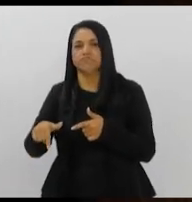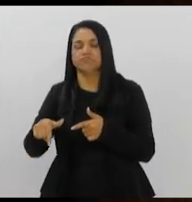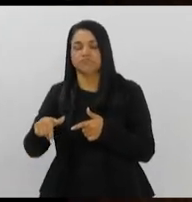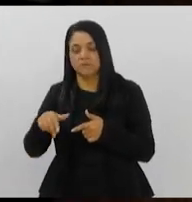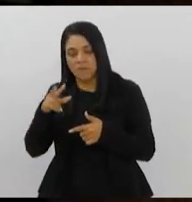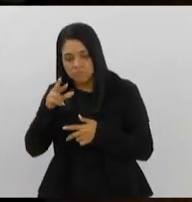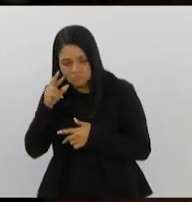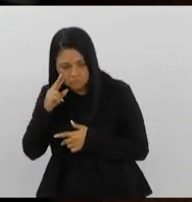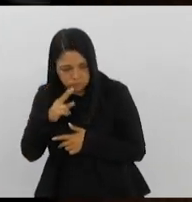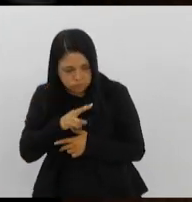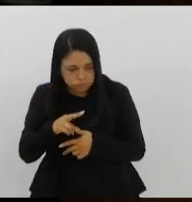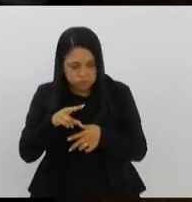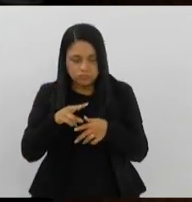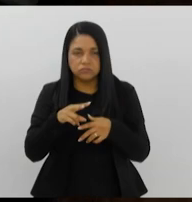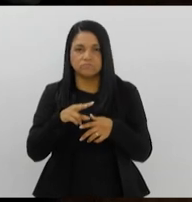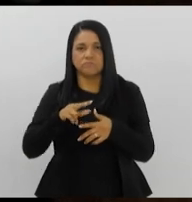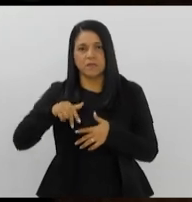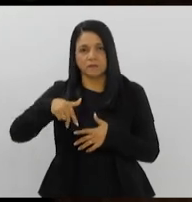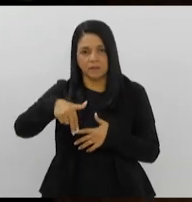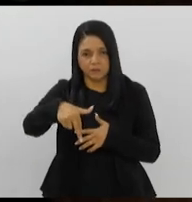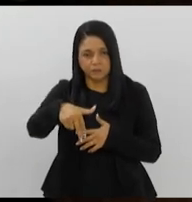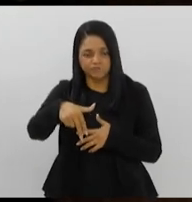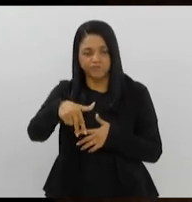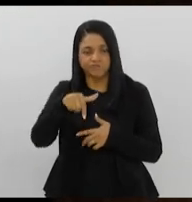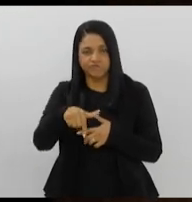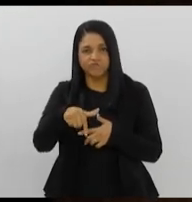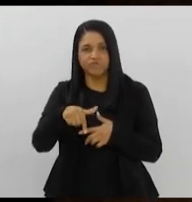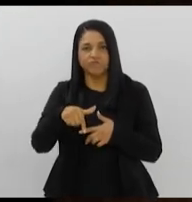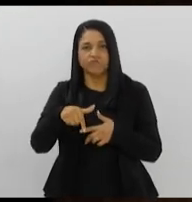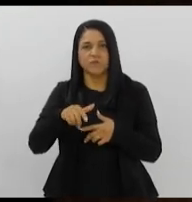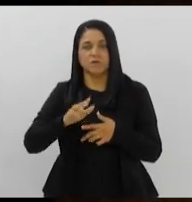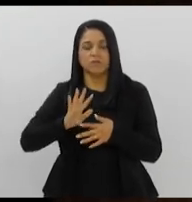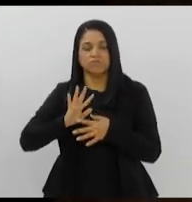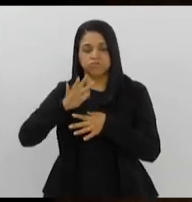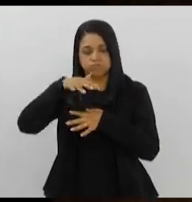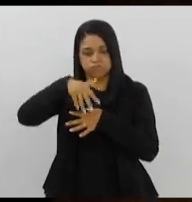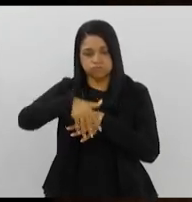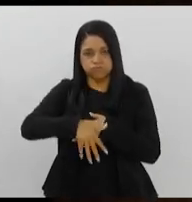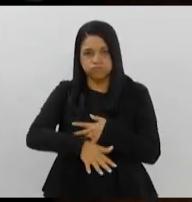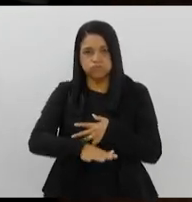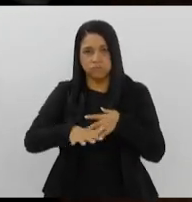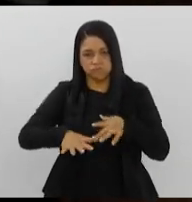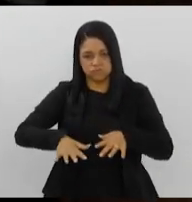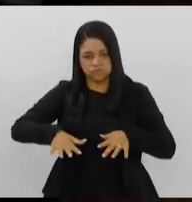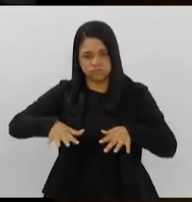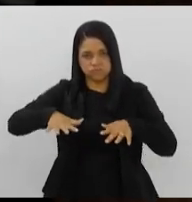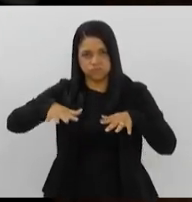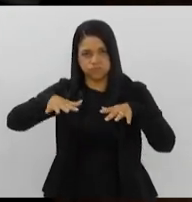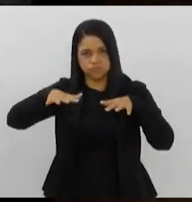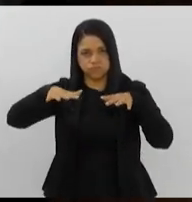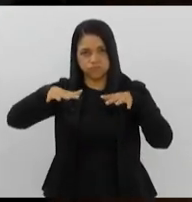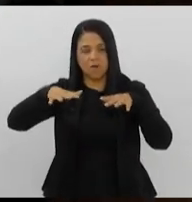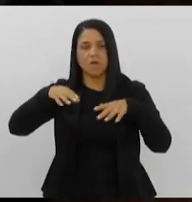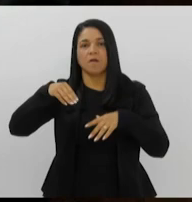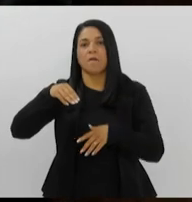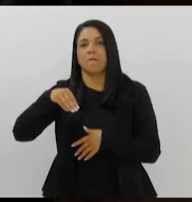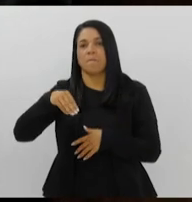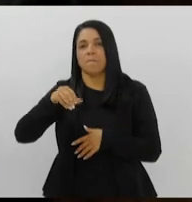A tragédia da enchente no Vale do Macacu trouxe também à